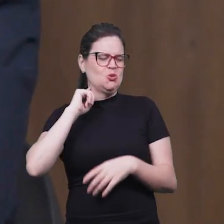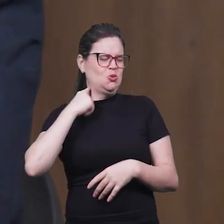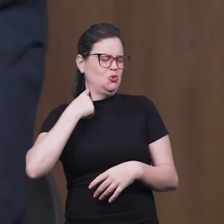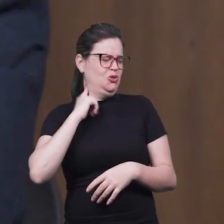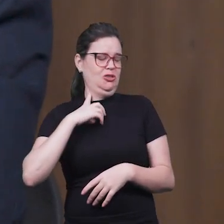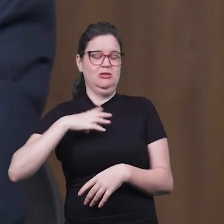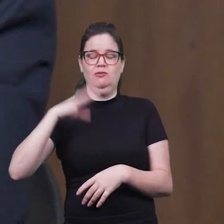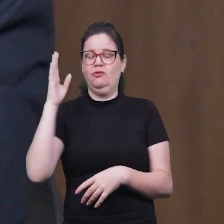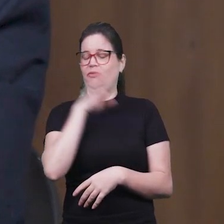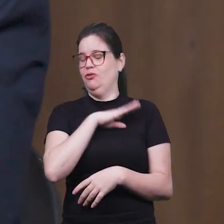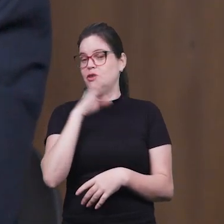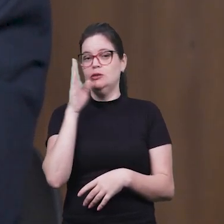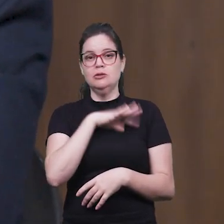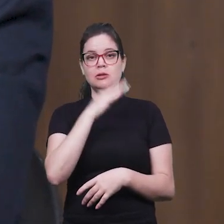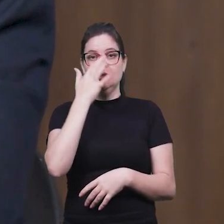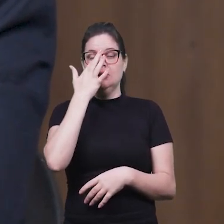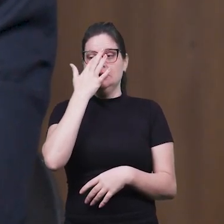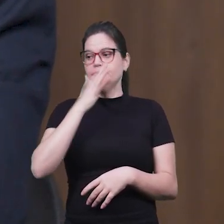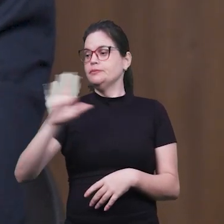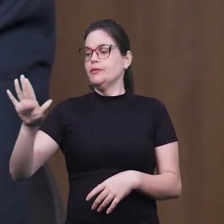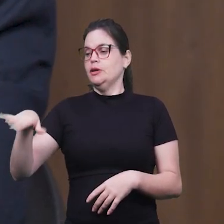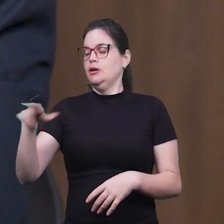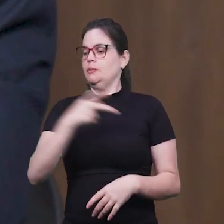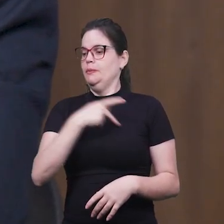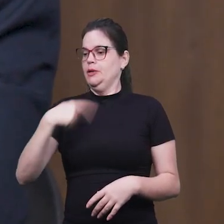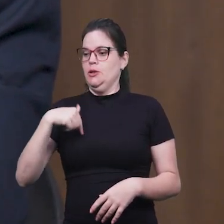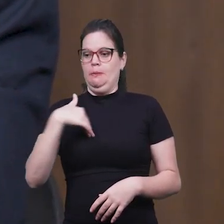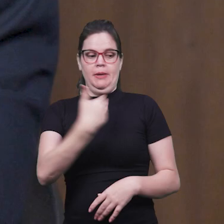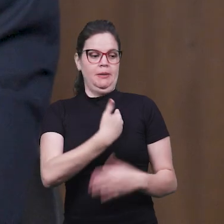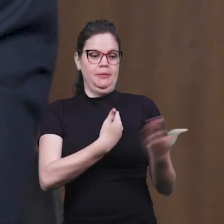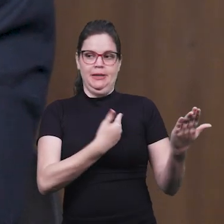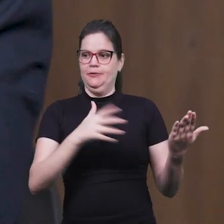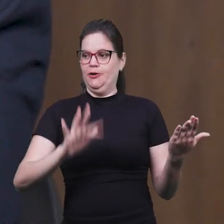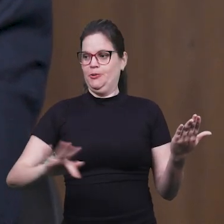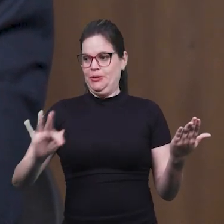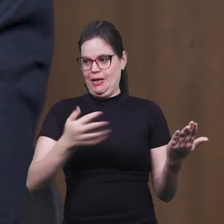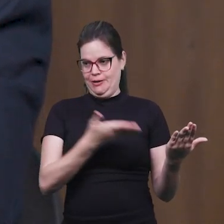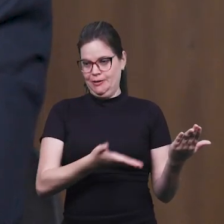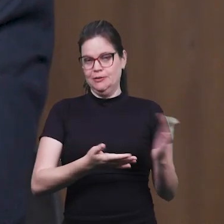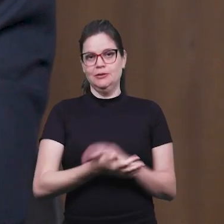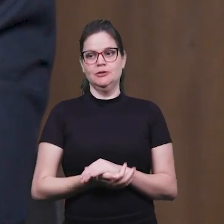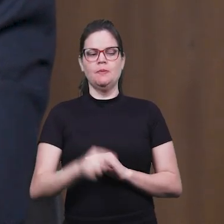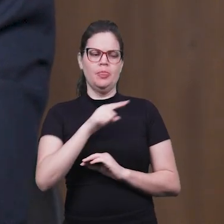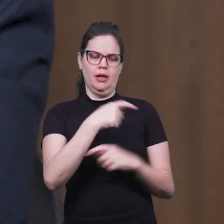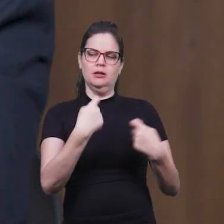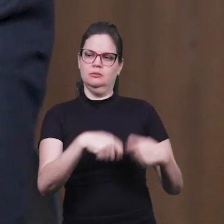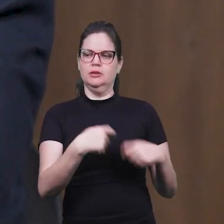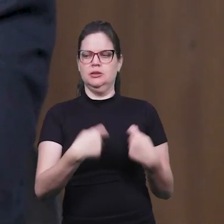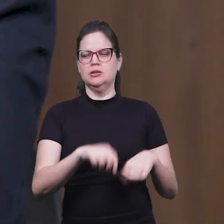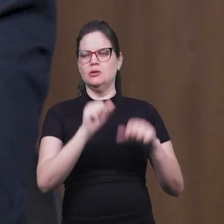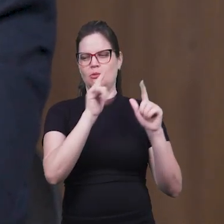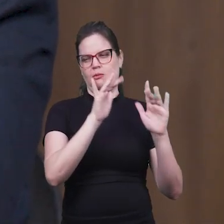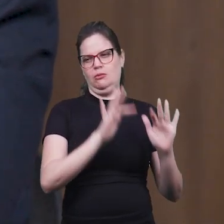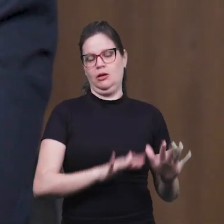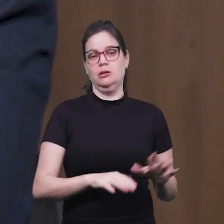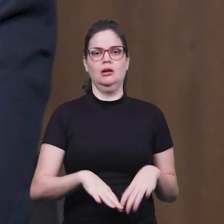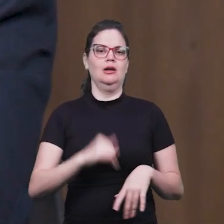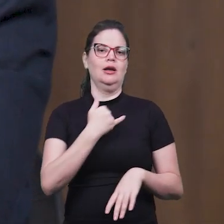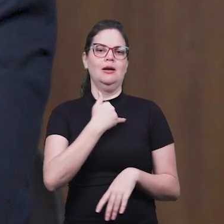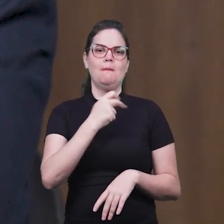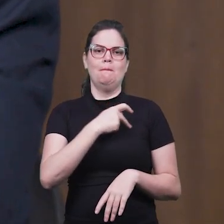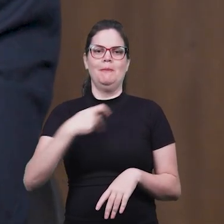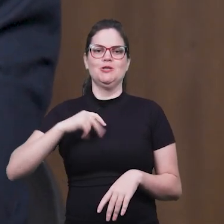coisa toda. Falei, Jonas, você é minha colega de faculdade. Essa moça está precisando de uma benção. Ah, o Jonas adorava